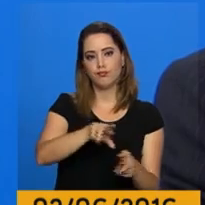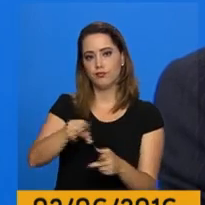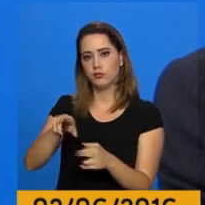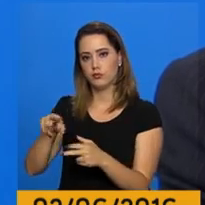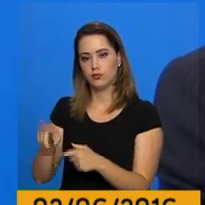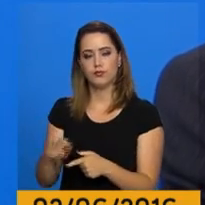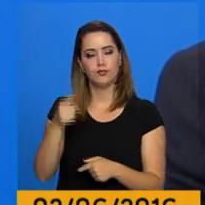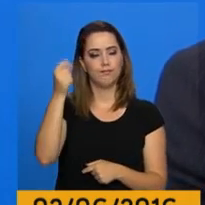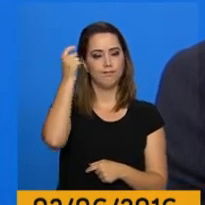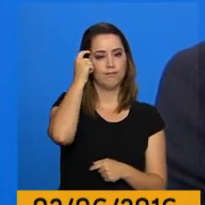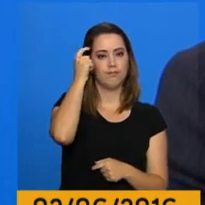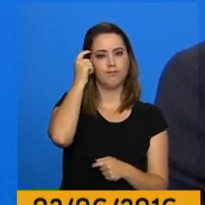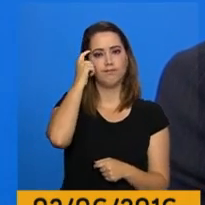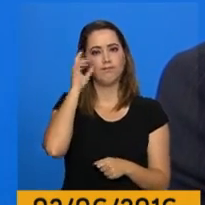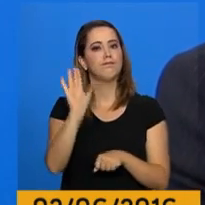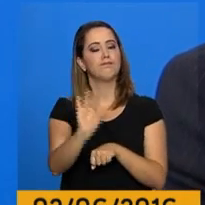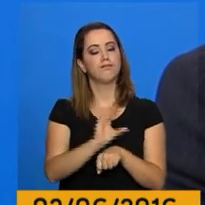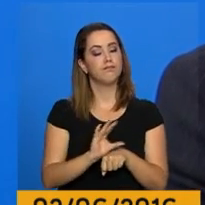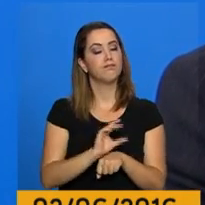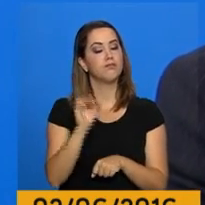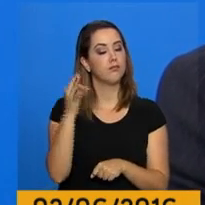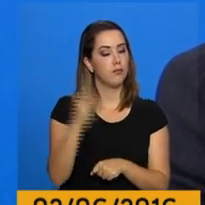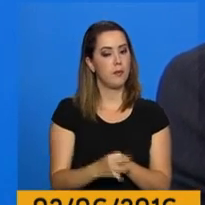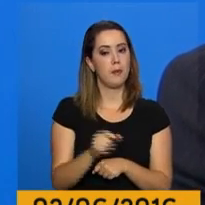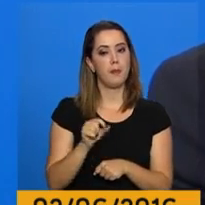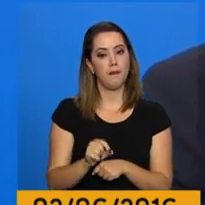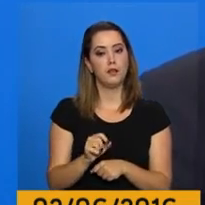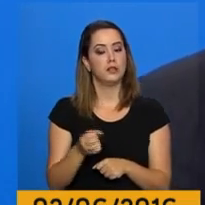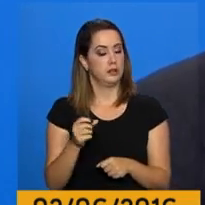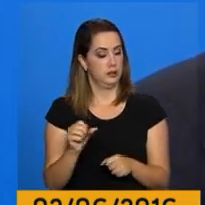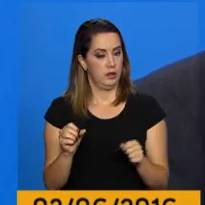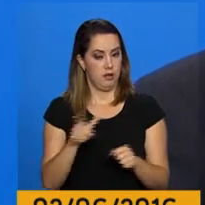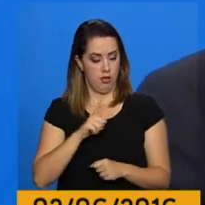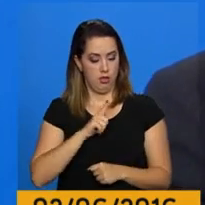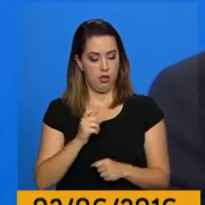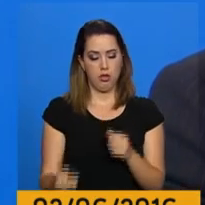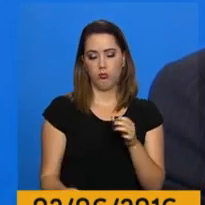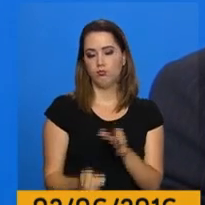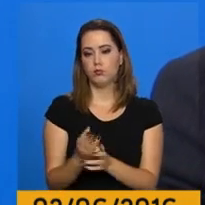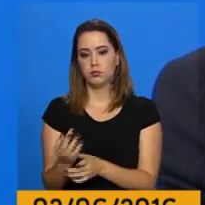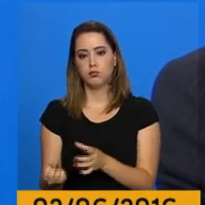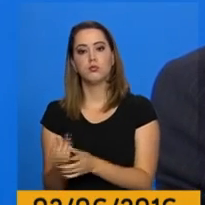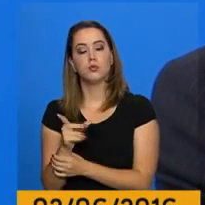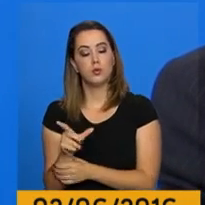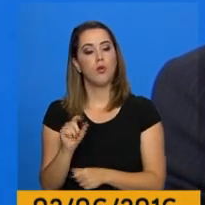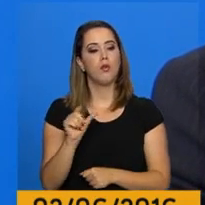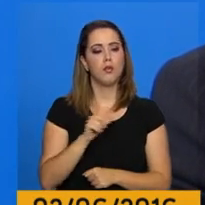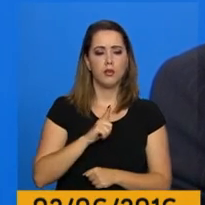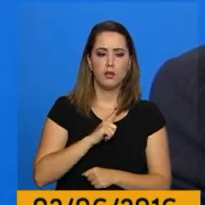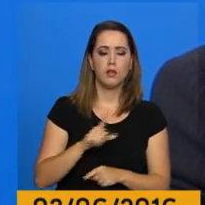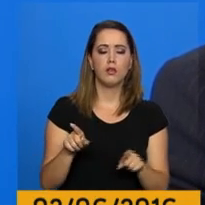jurisprudência. Ela tem fato novo, ela tem circunstância nova. Isso, aliás, há um livro recente sobre isso, um notável cientista